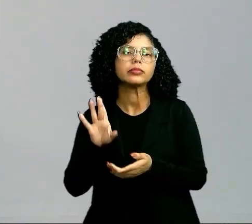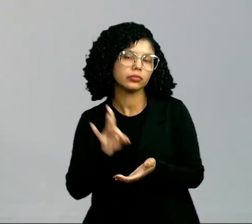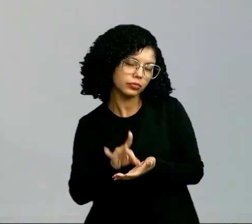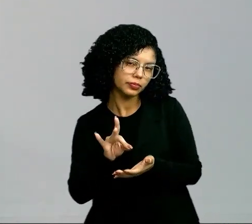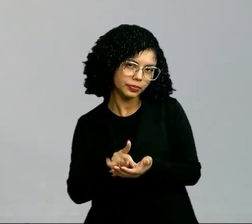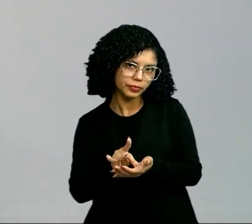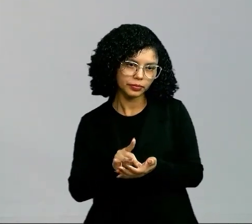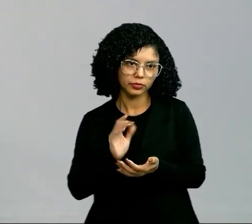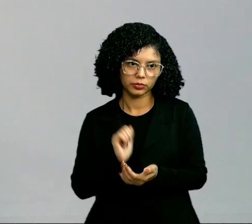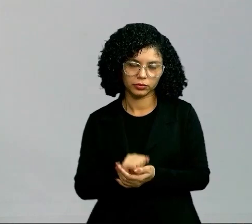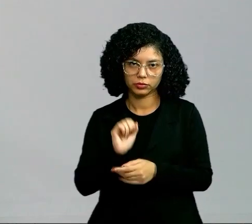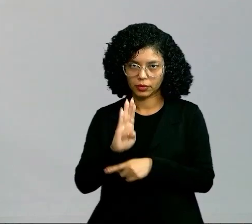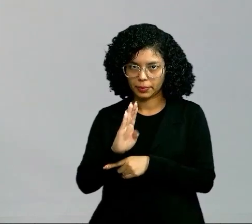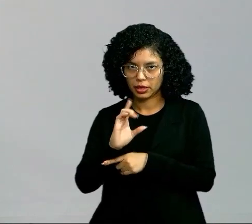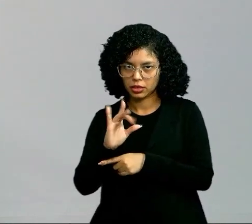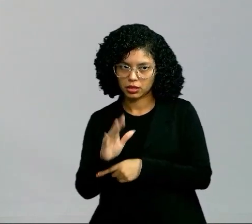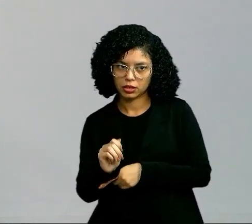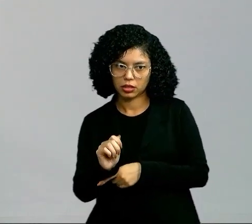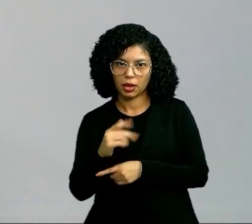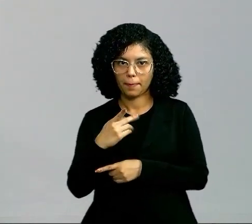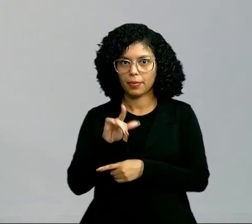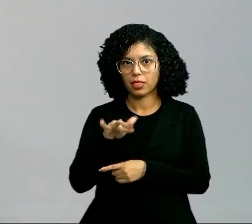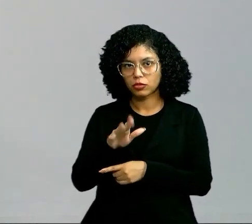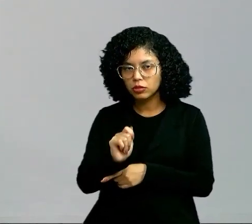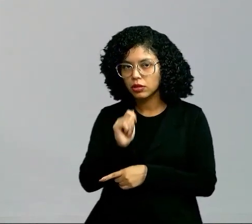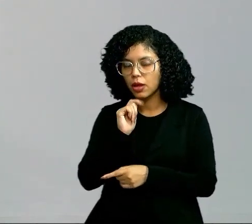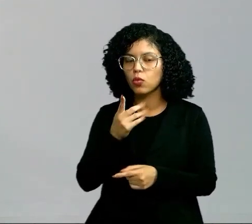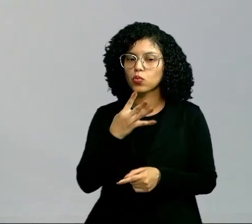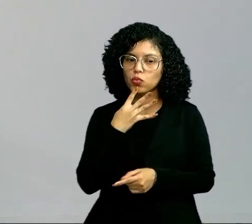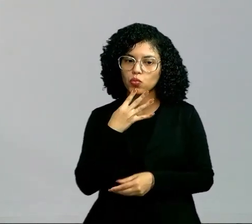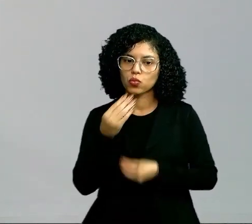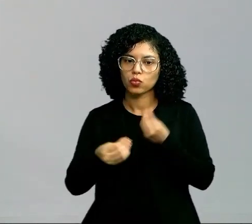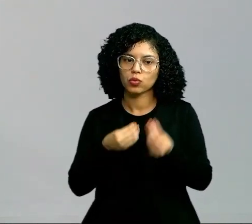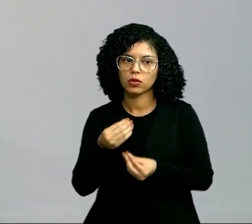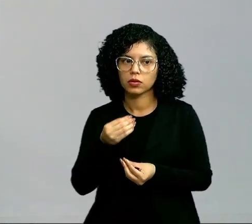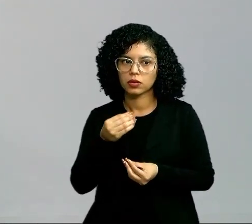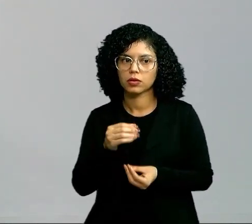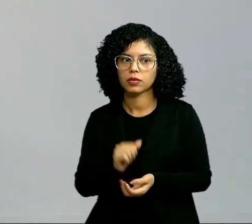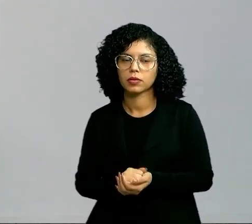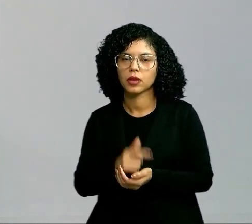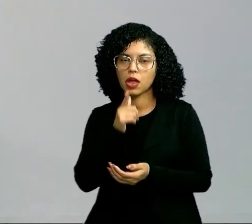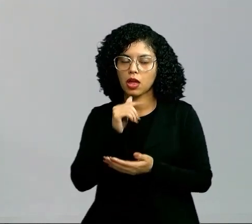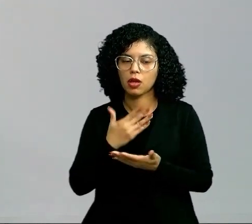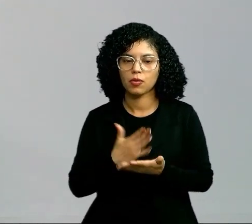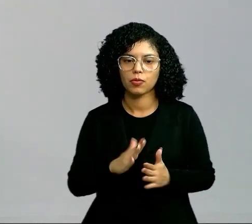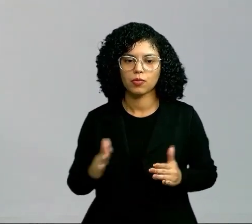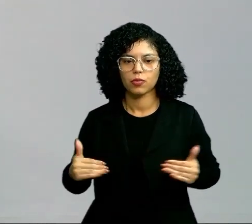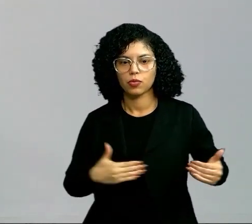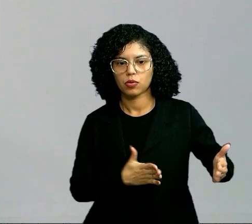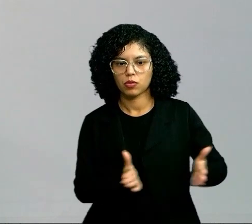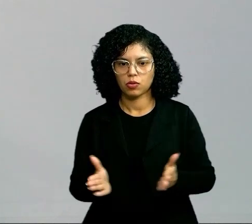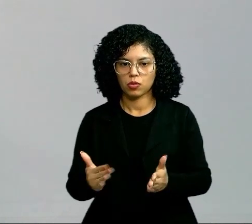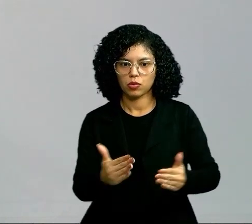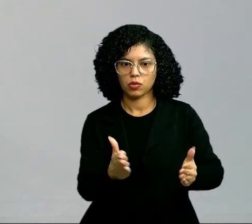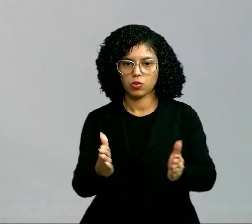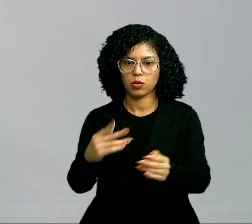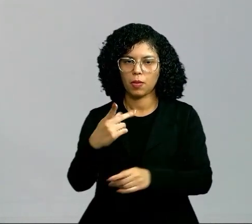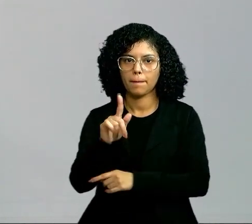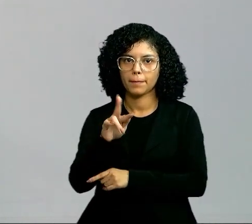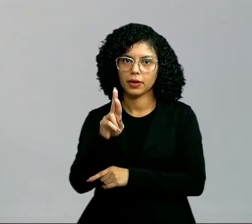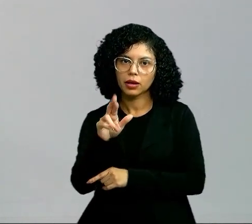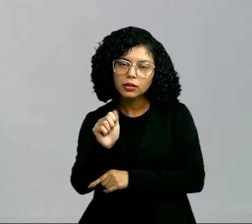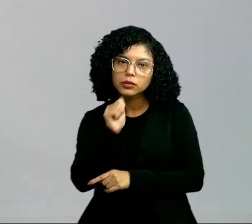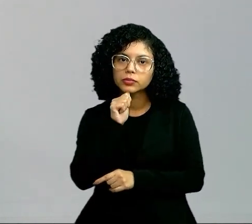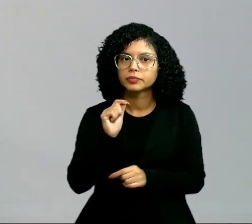verdade, pela bacia hidrográfica Platina, mais conhecida como Bacia do Rio Prata. A Bacia do Rio Prata, ela